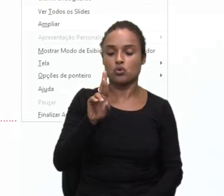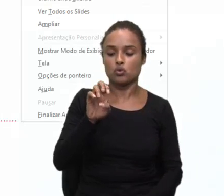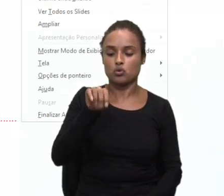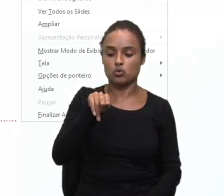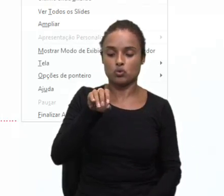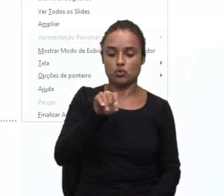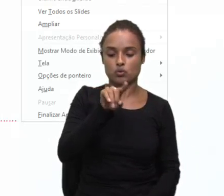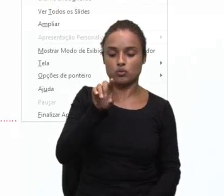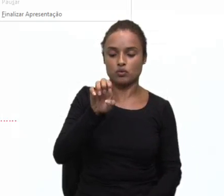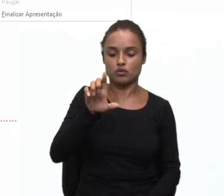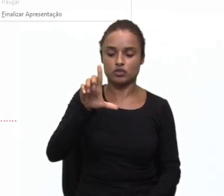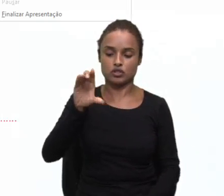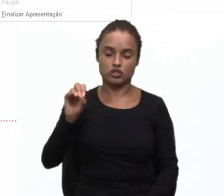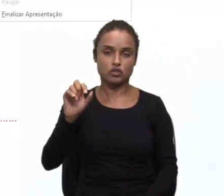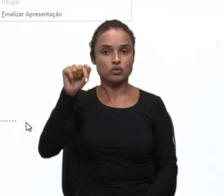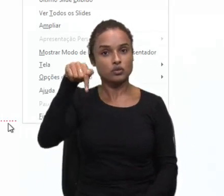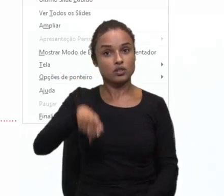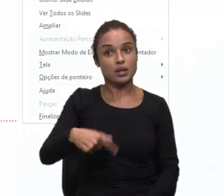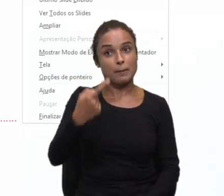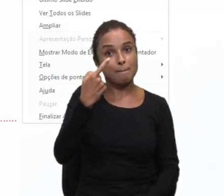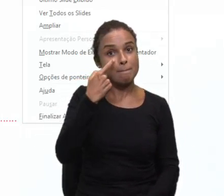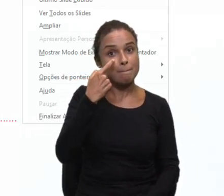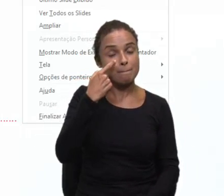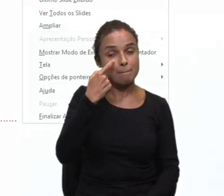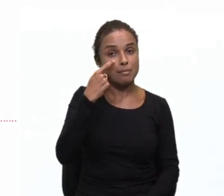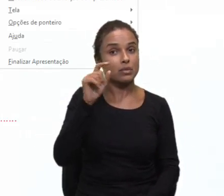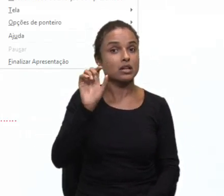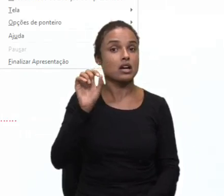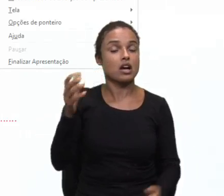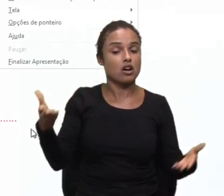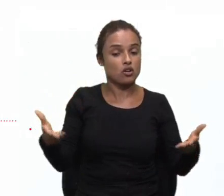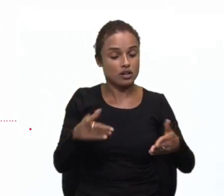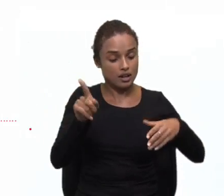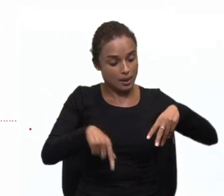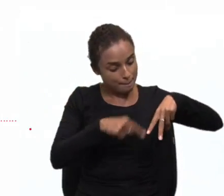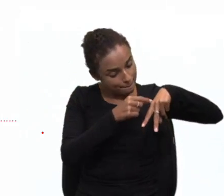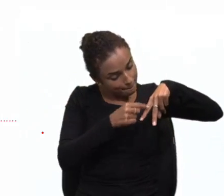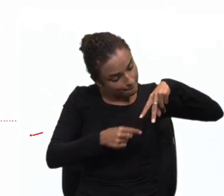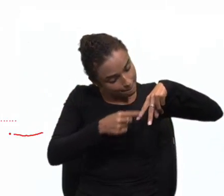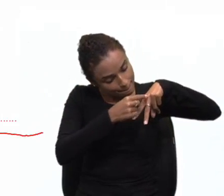pensando nos membros inferiores. Opa!